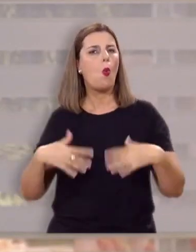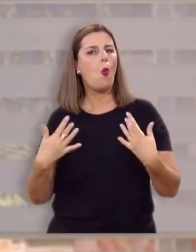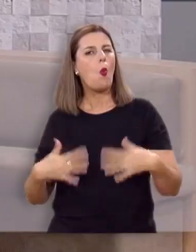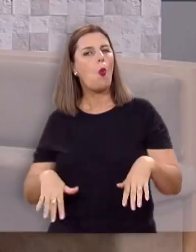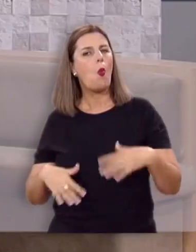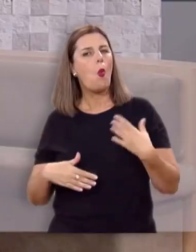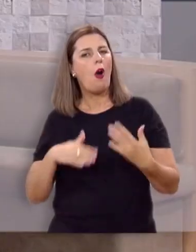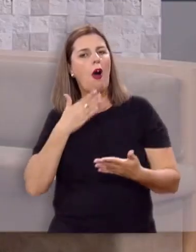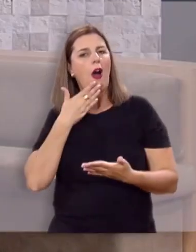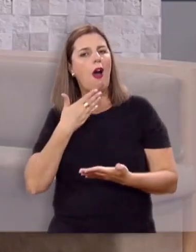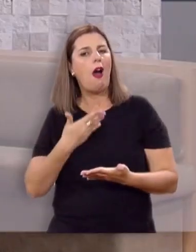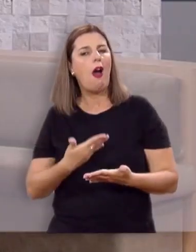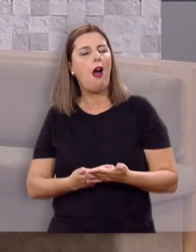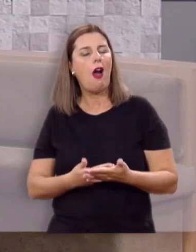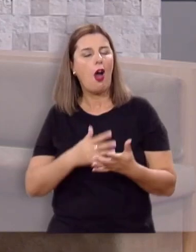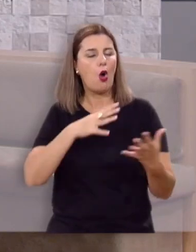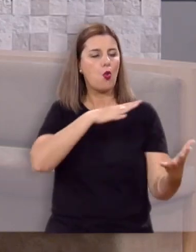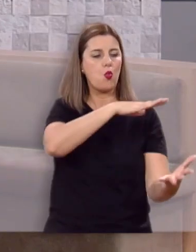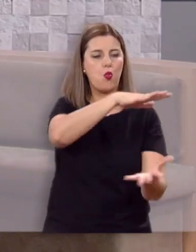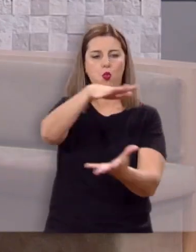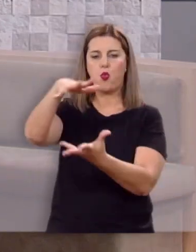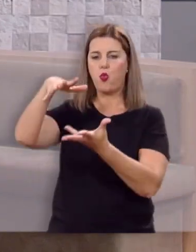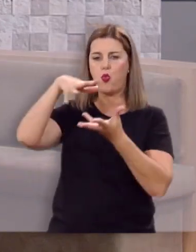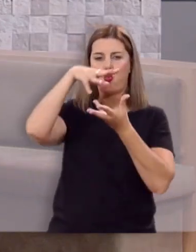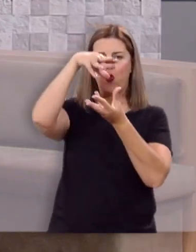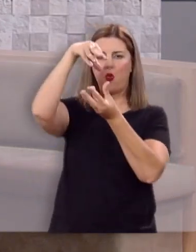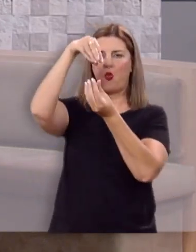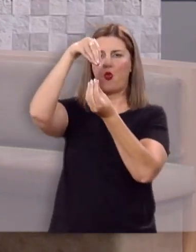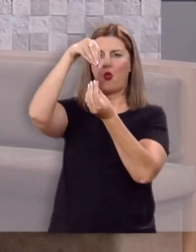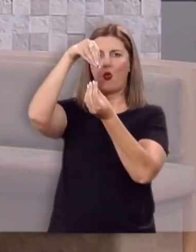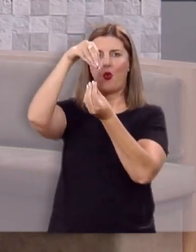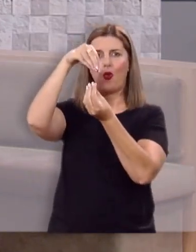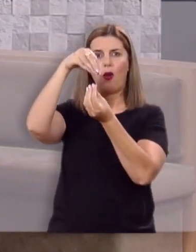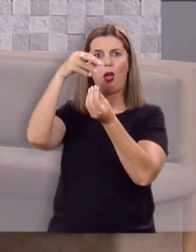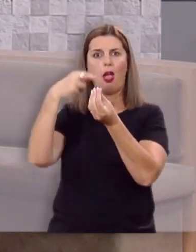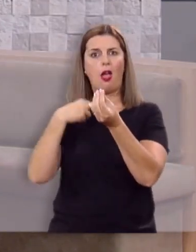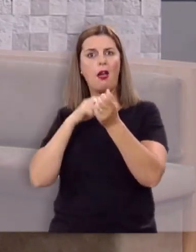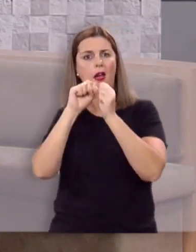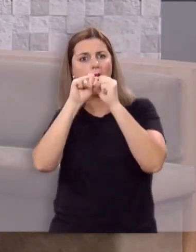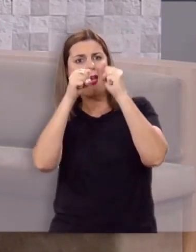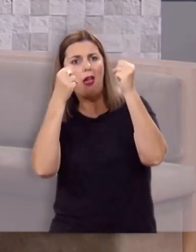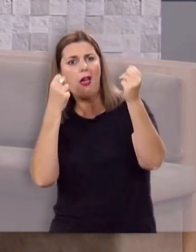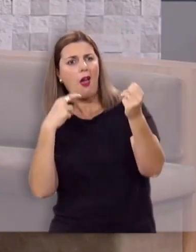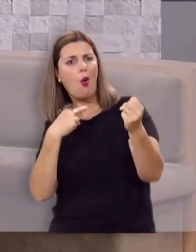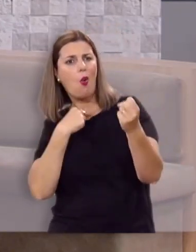Esse universo vastíssimo, insondável,